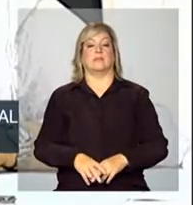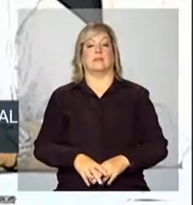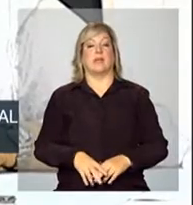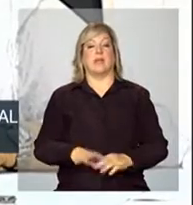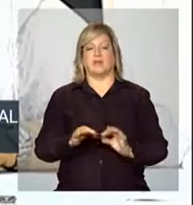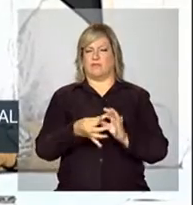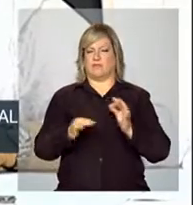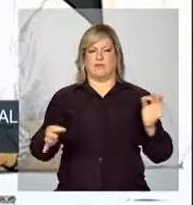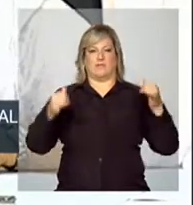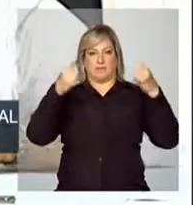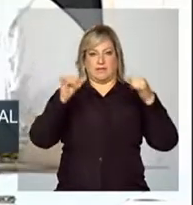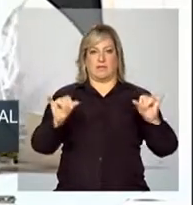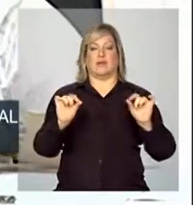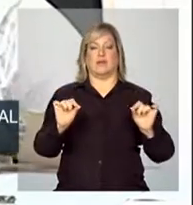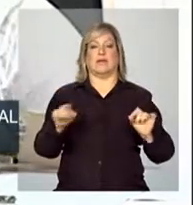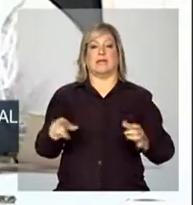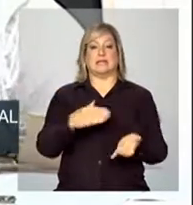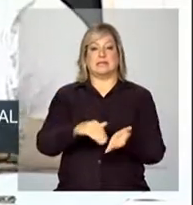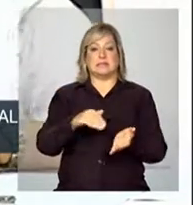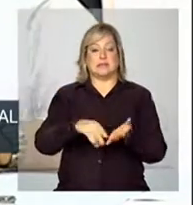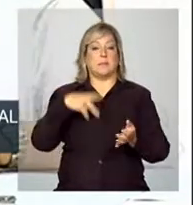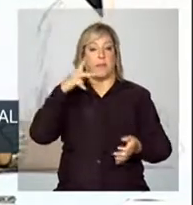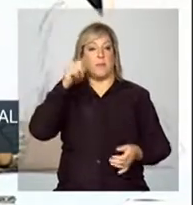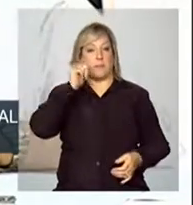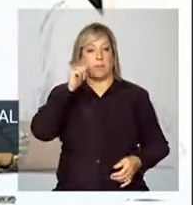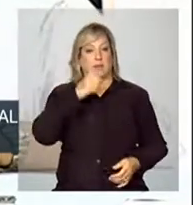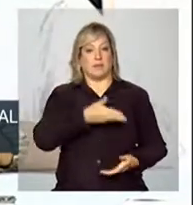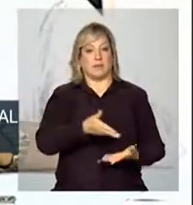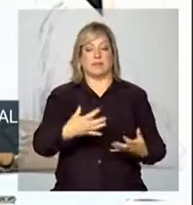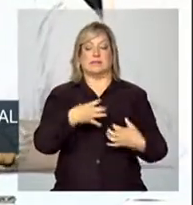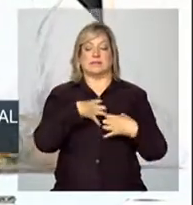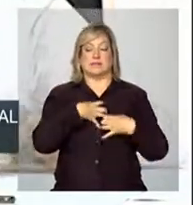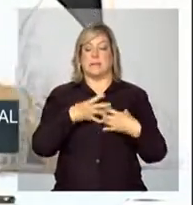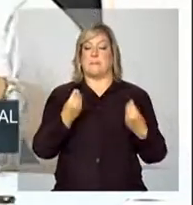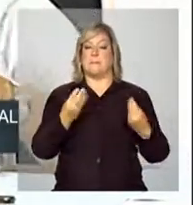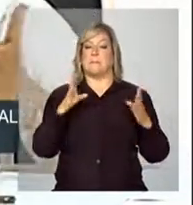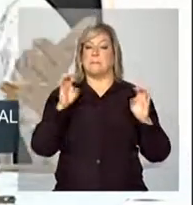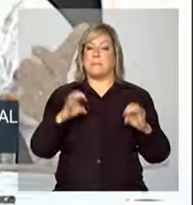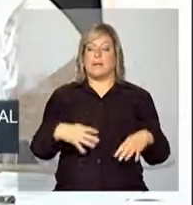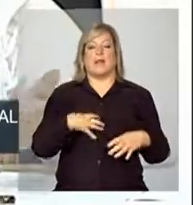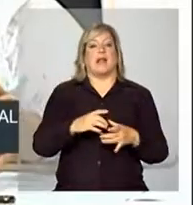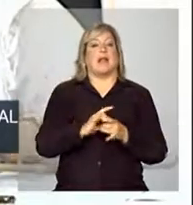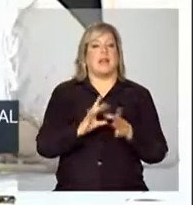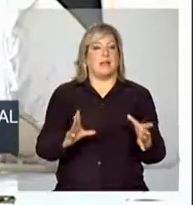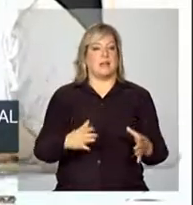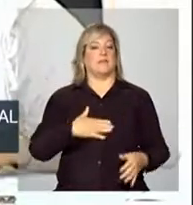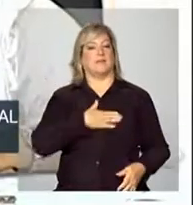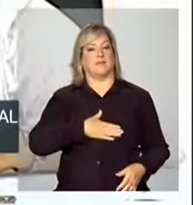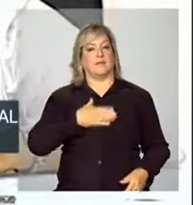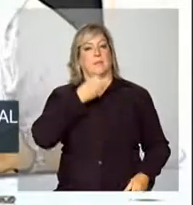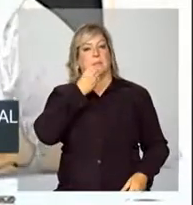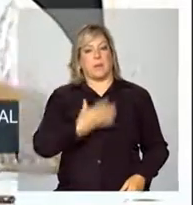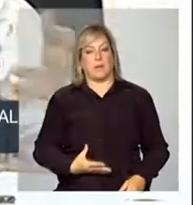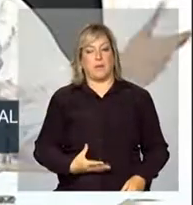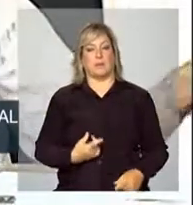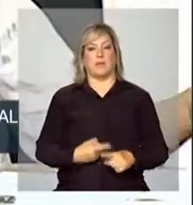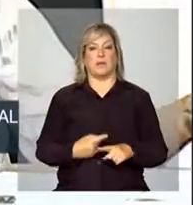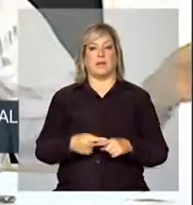dizer que a secretaria de polícia das mulheres sente muito bem e muita vontade né